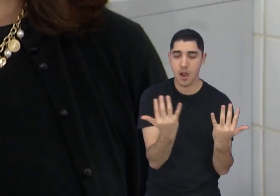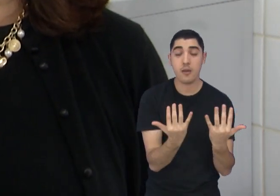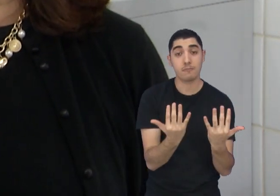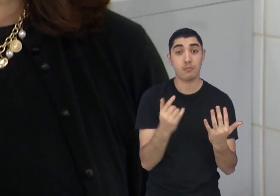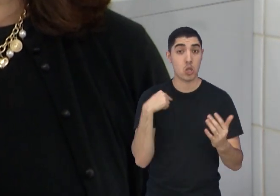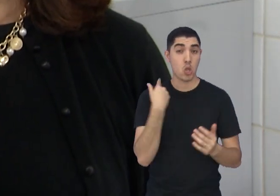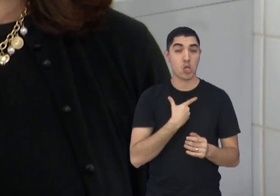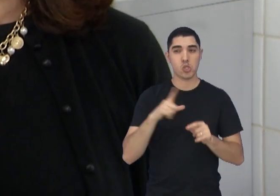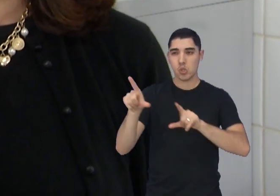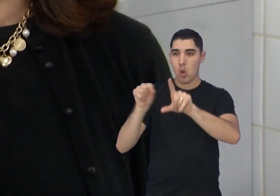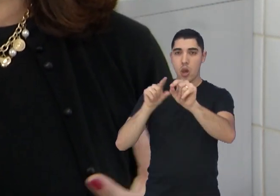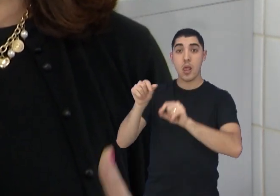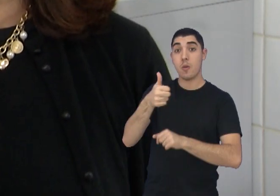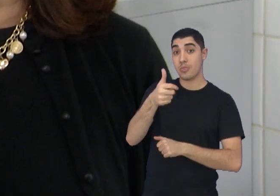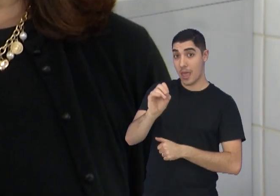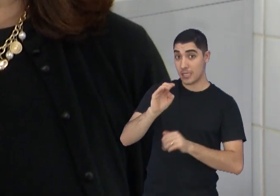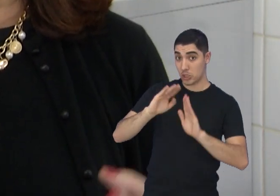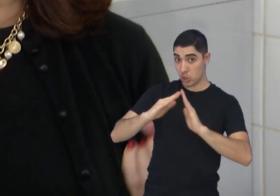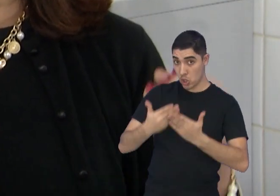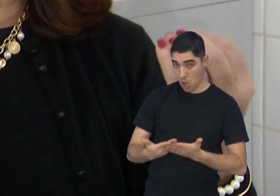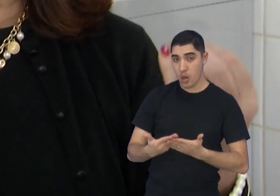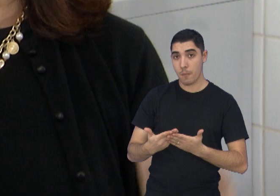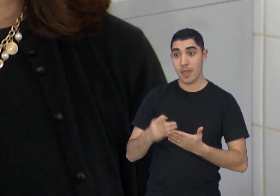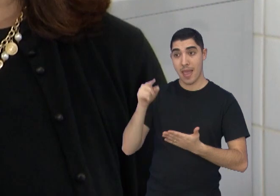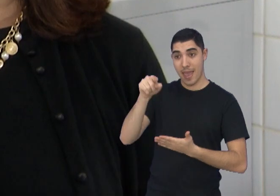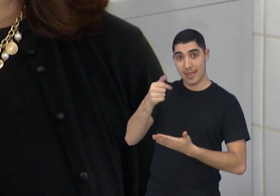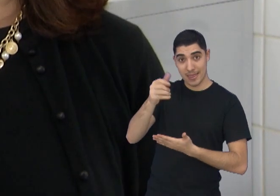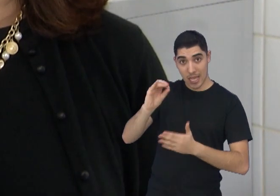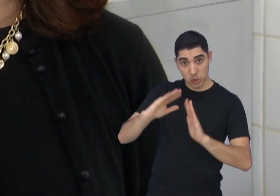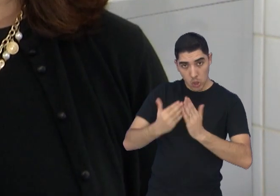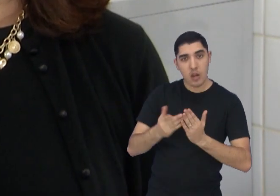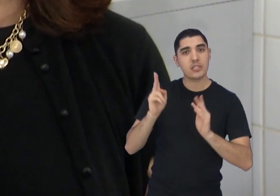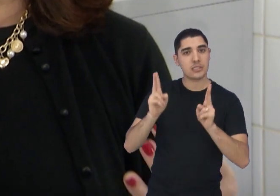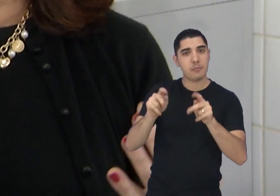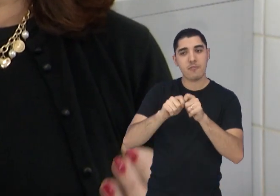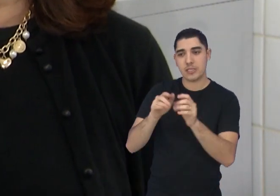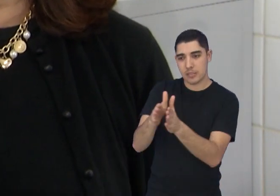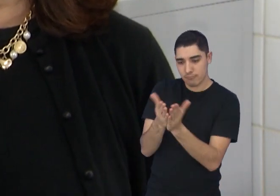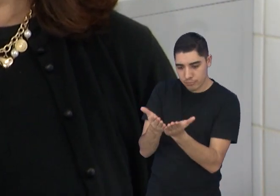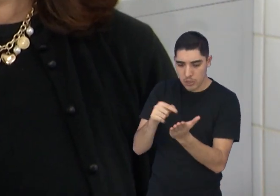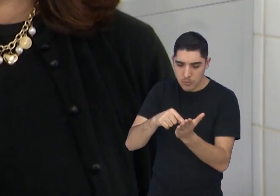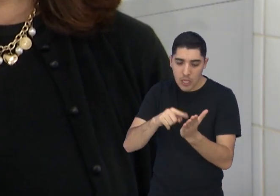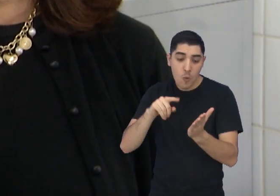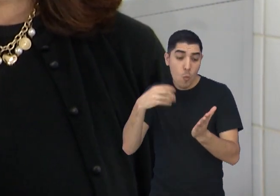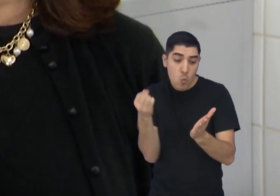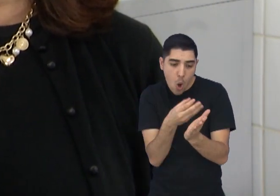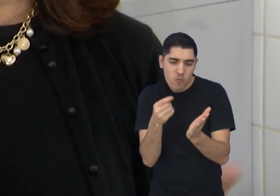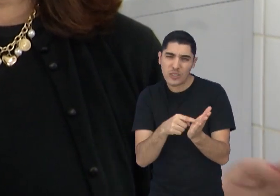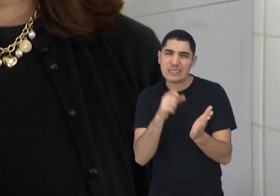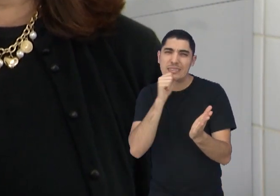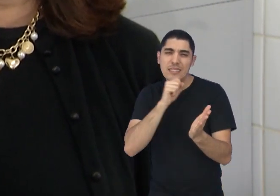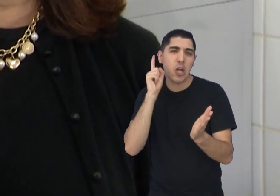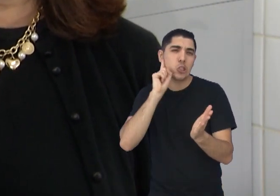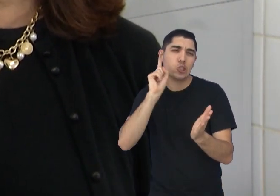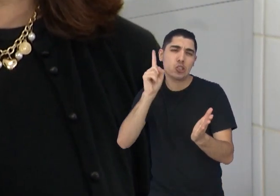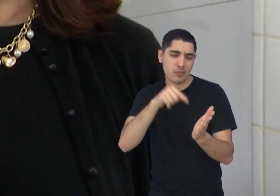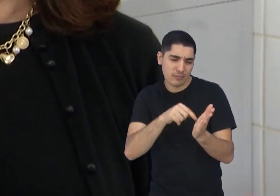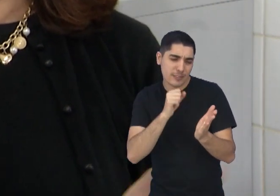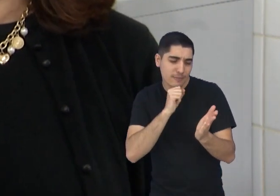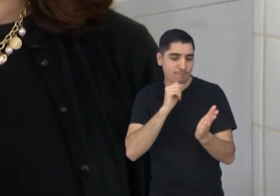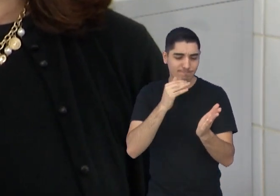10 escolas. Dessas 10 escolas é feita a atualização da carteirinha, após que a gente avalia se está ok, parabéns